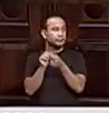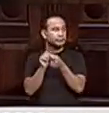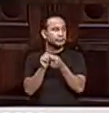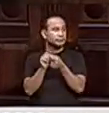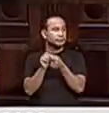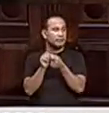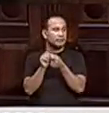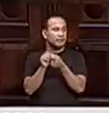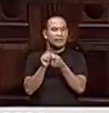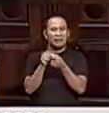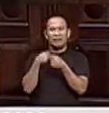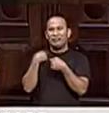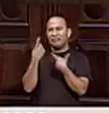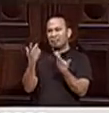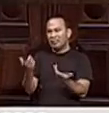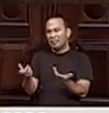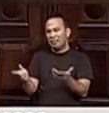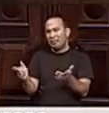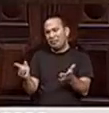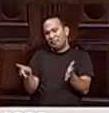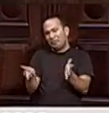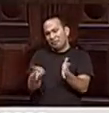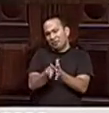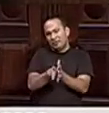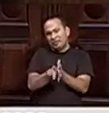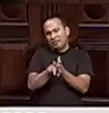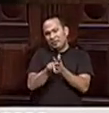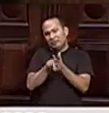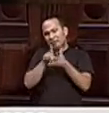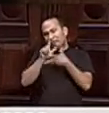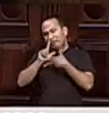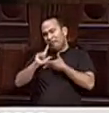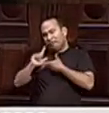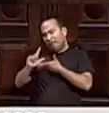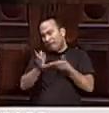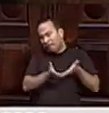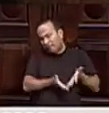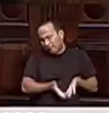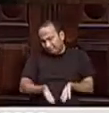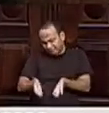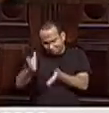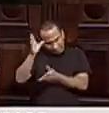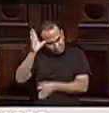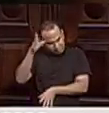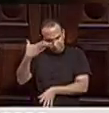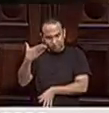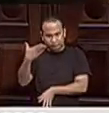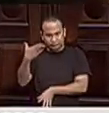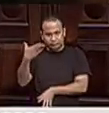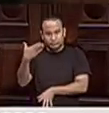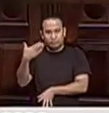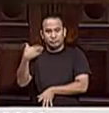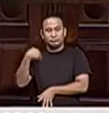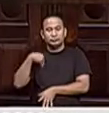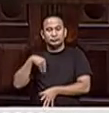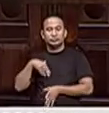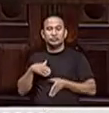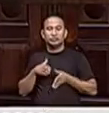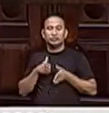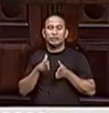não cabia ao Poder Legislativo encaminhar a decisão diretamente ao